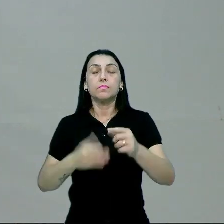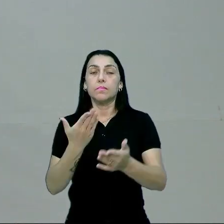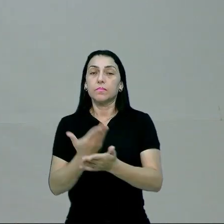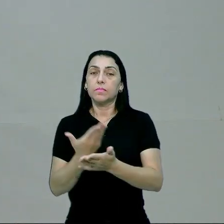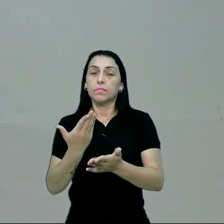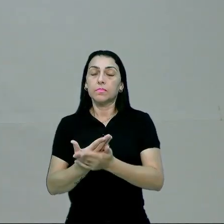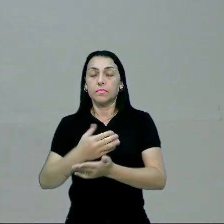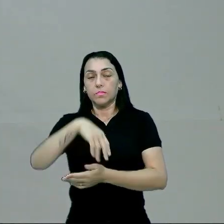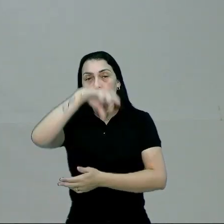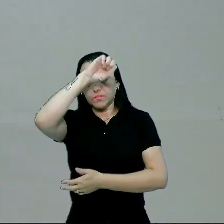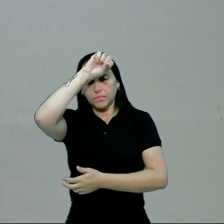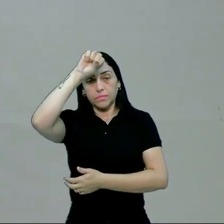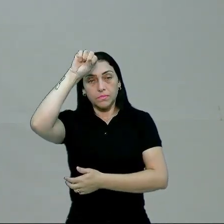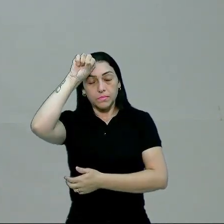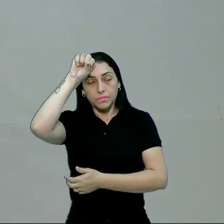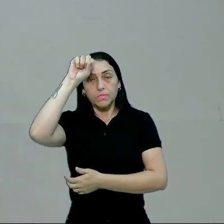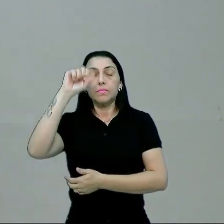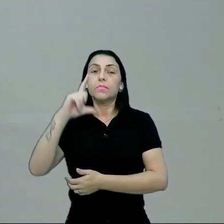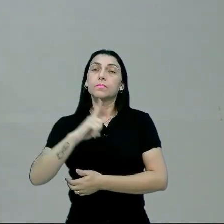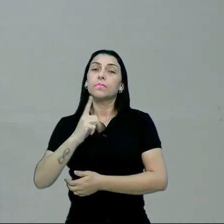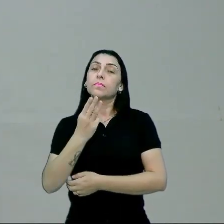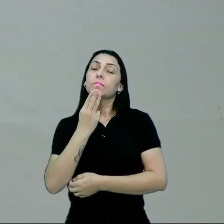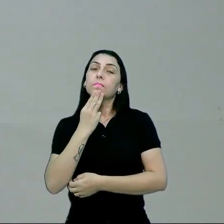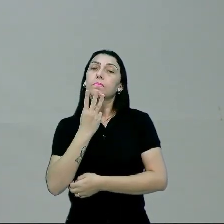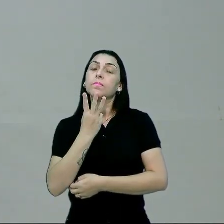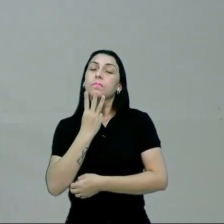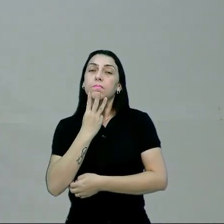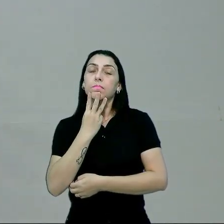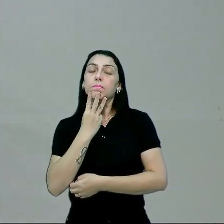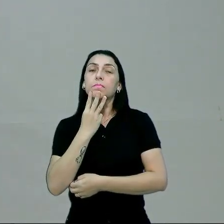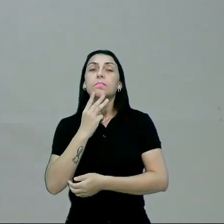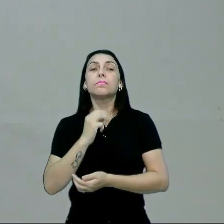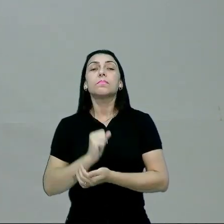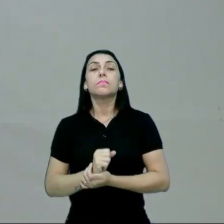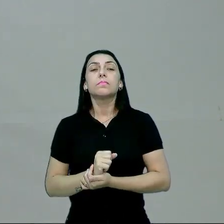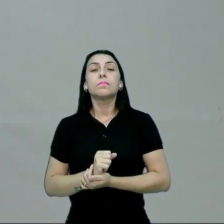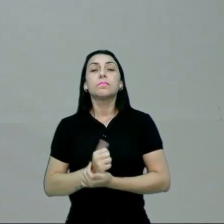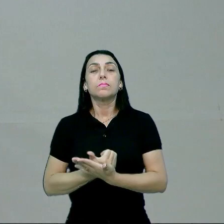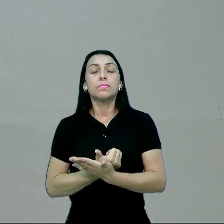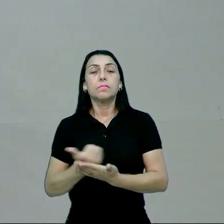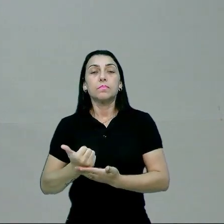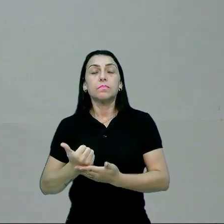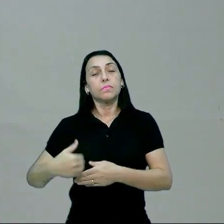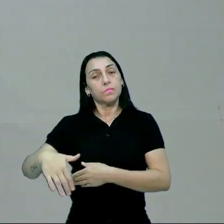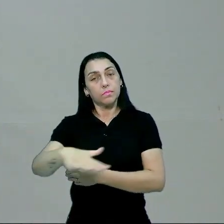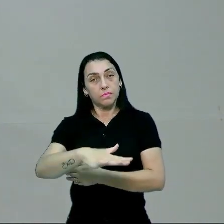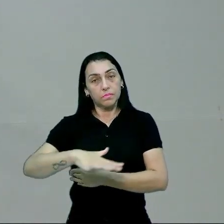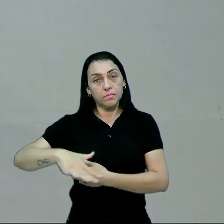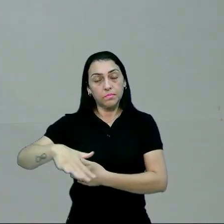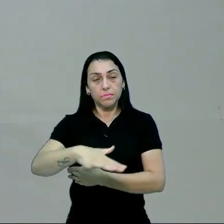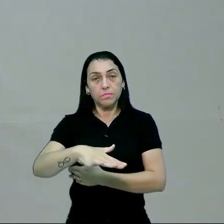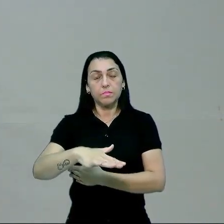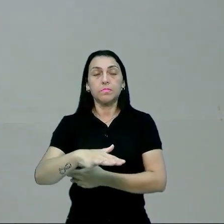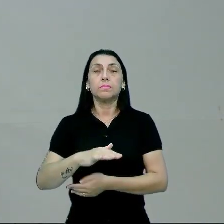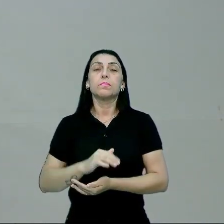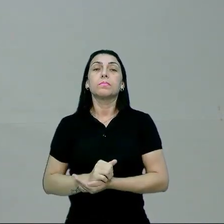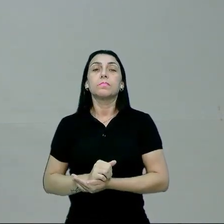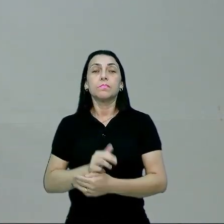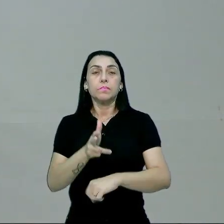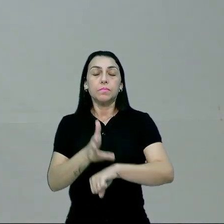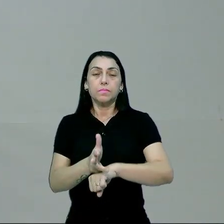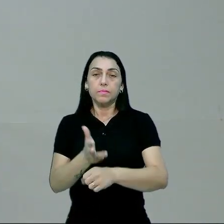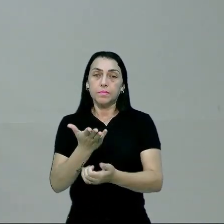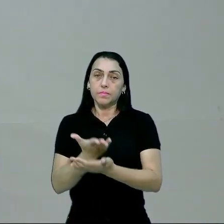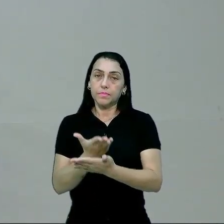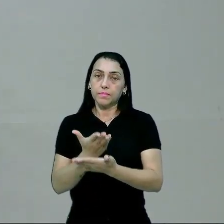da sociologia estabelecido pelo Max Weber é a ação social. Para esta